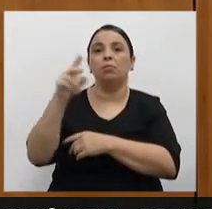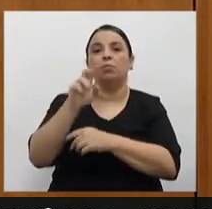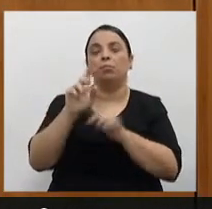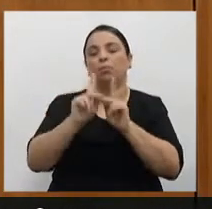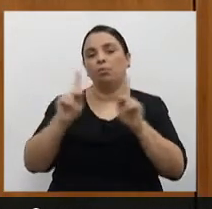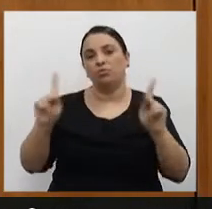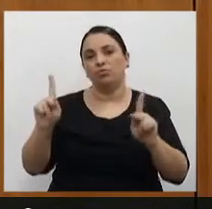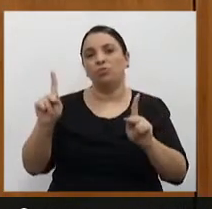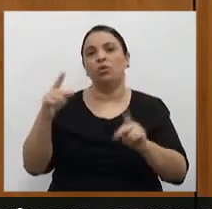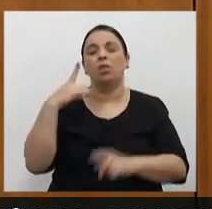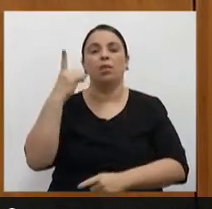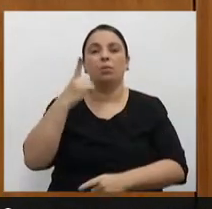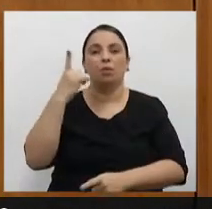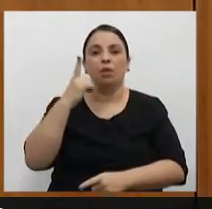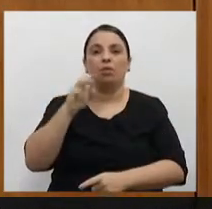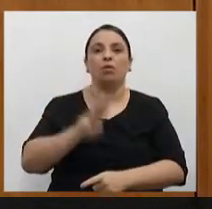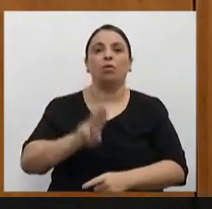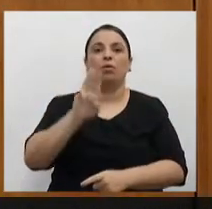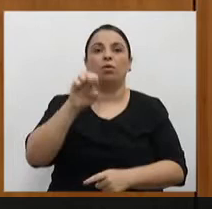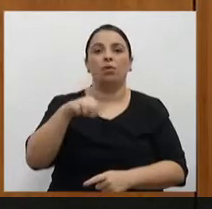Wendel.